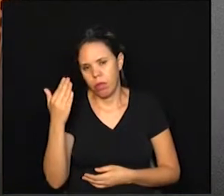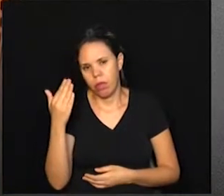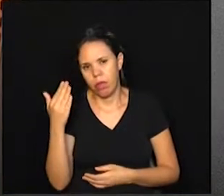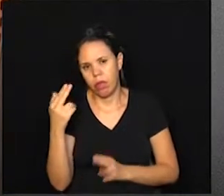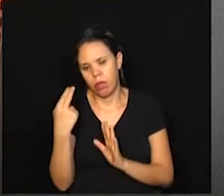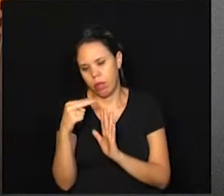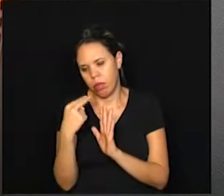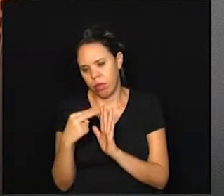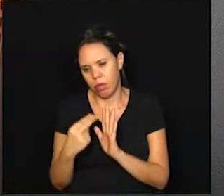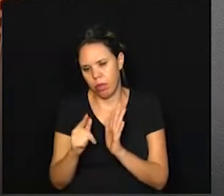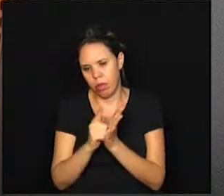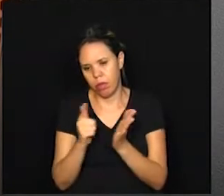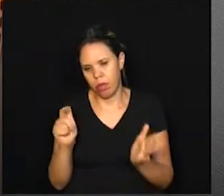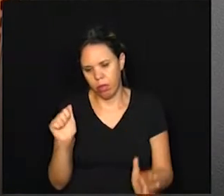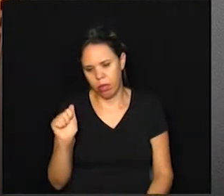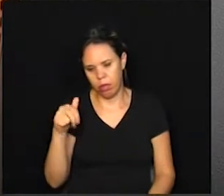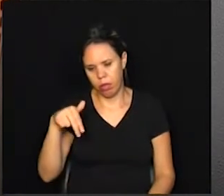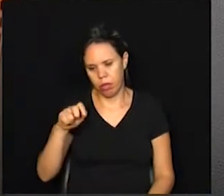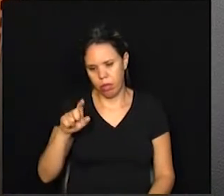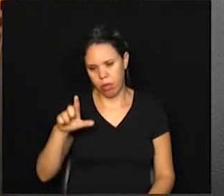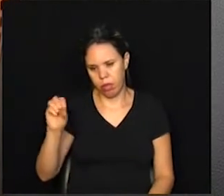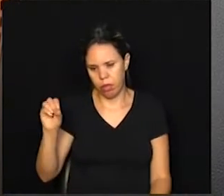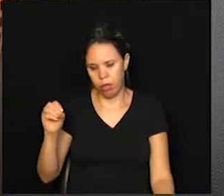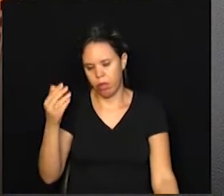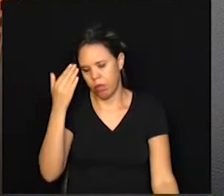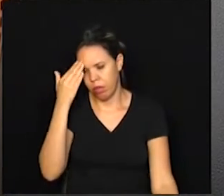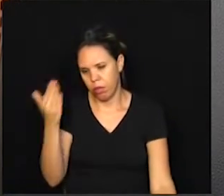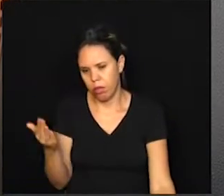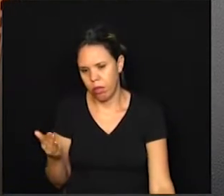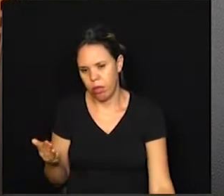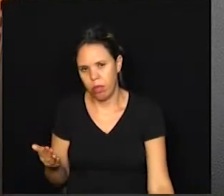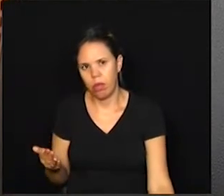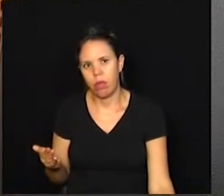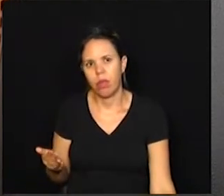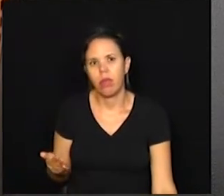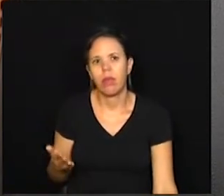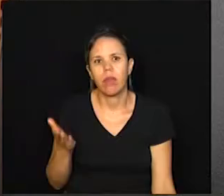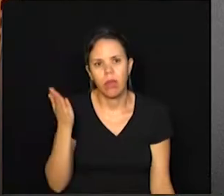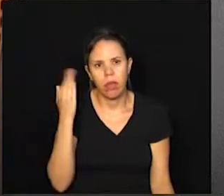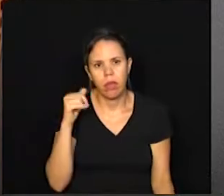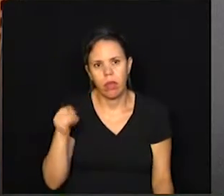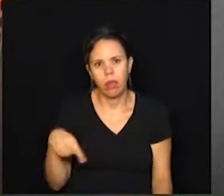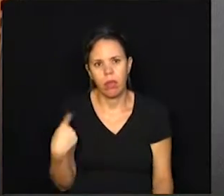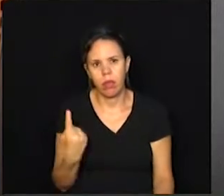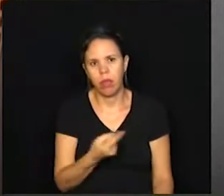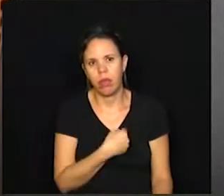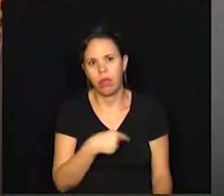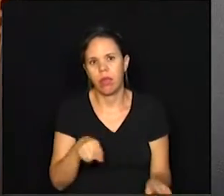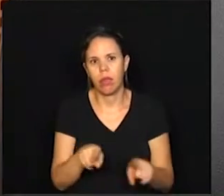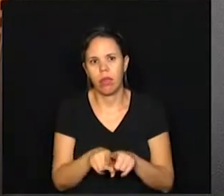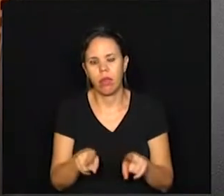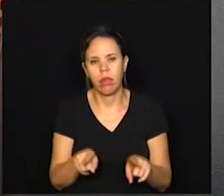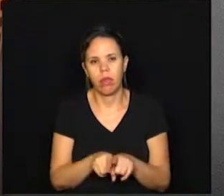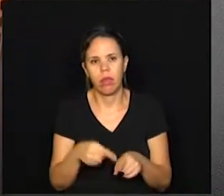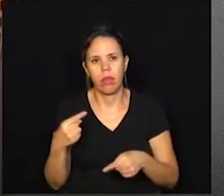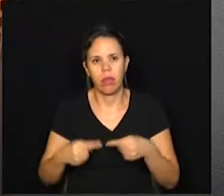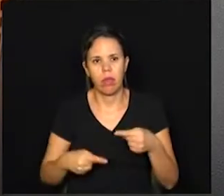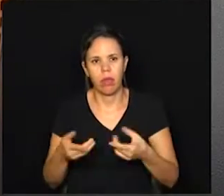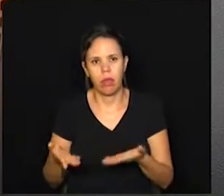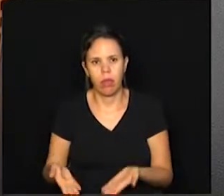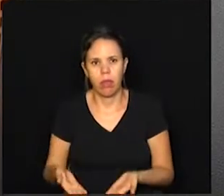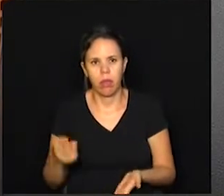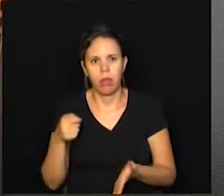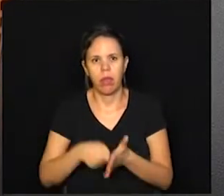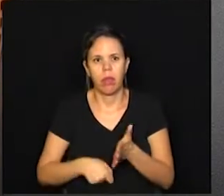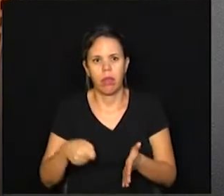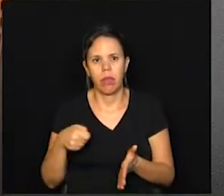o jornalista Ângelo Barioni, obrigado, Ângelo. Ângelo sabe aqui, também no mundo político, aqui a nossa